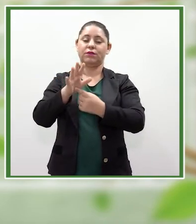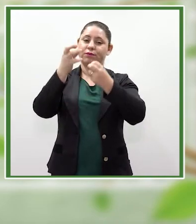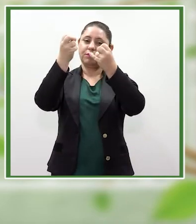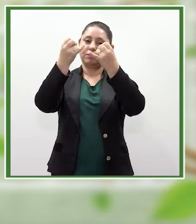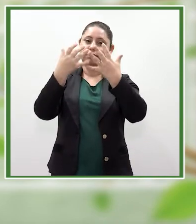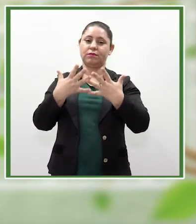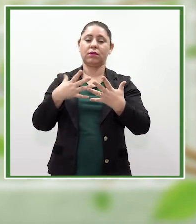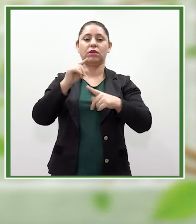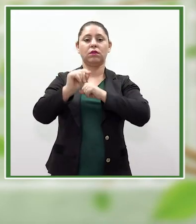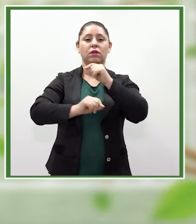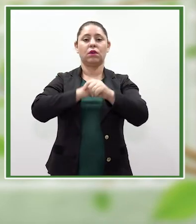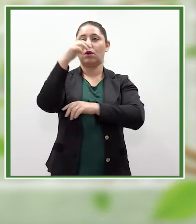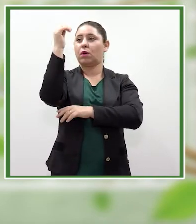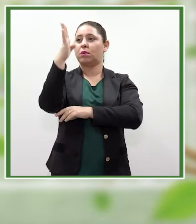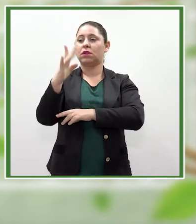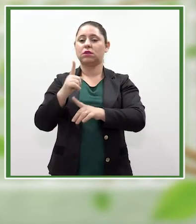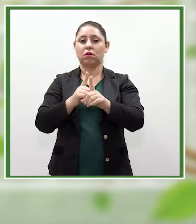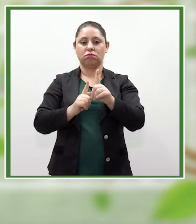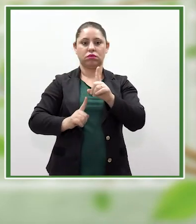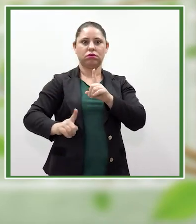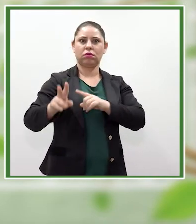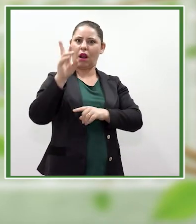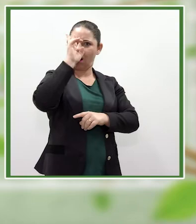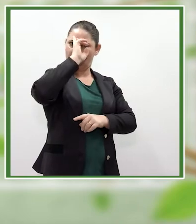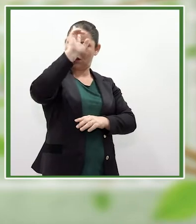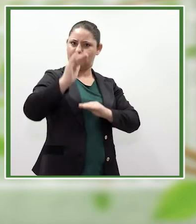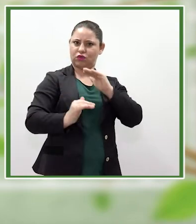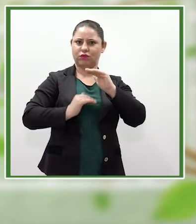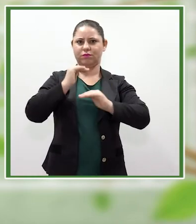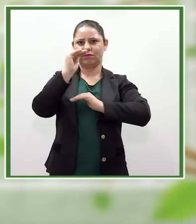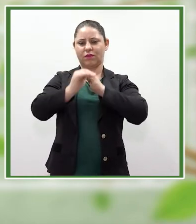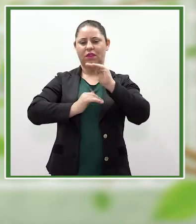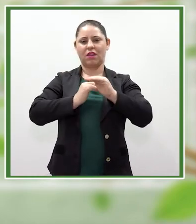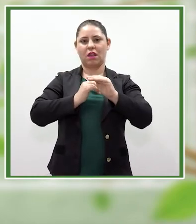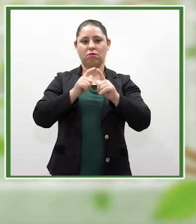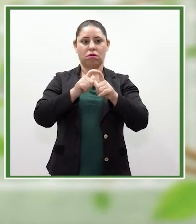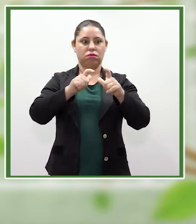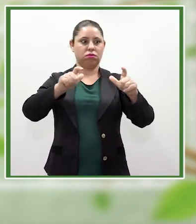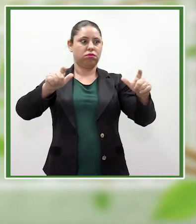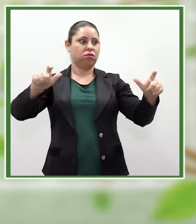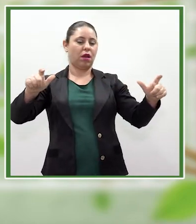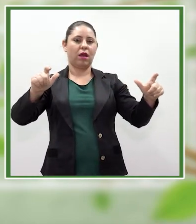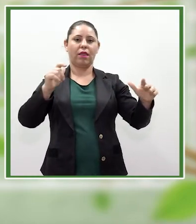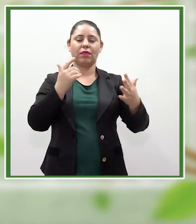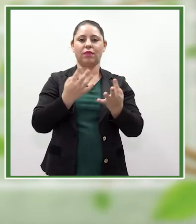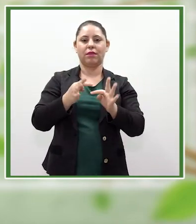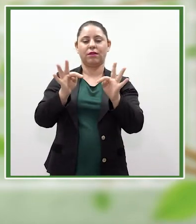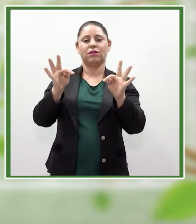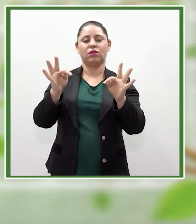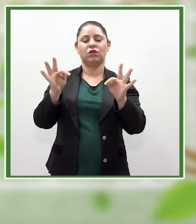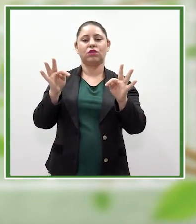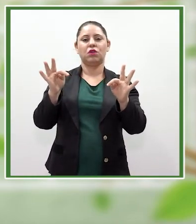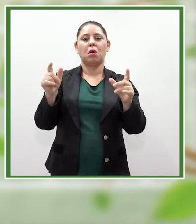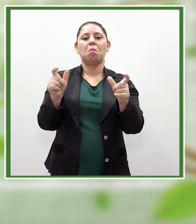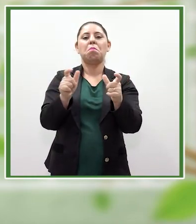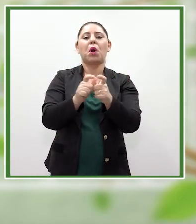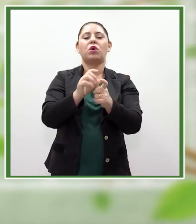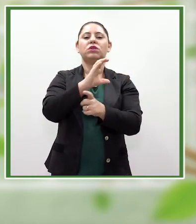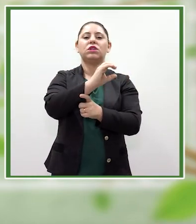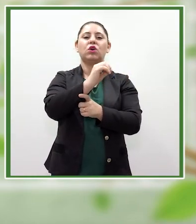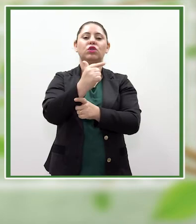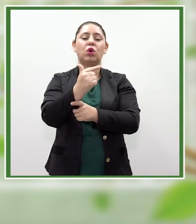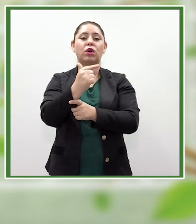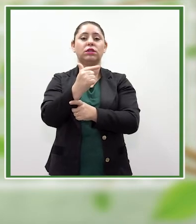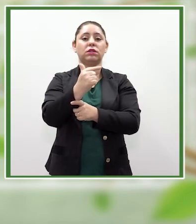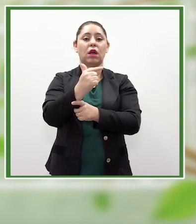considerações finais de que o Brasil é líder no desenvolvimento e na adoção em larga escala de tecnologias de baixa emissão de